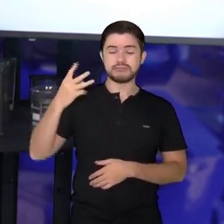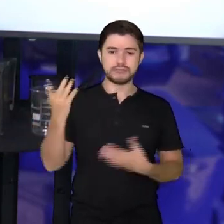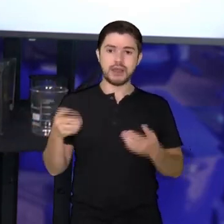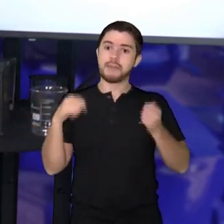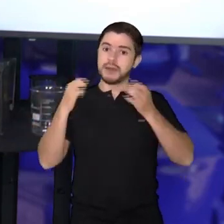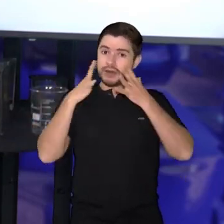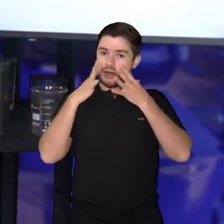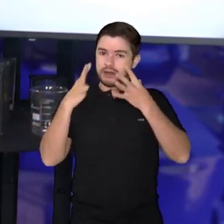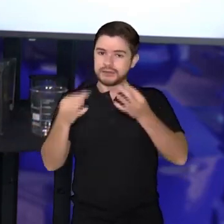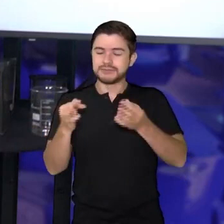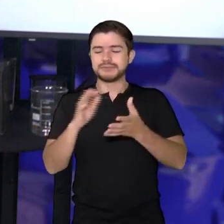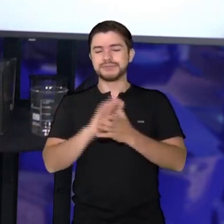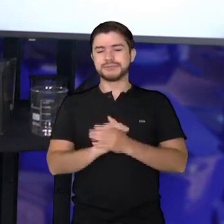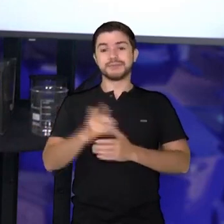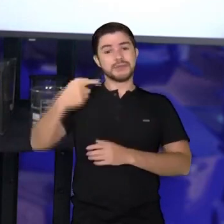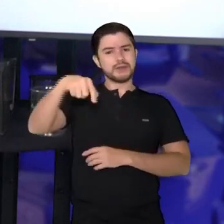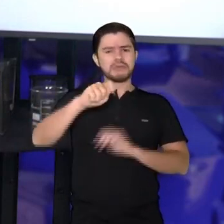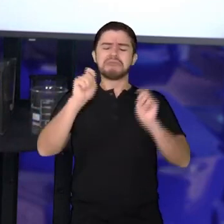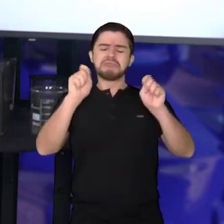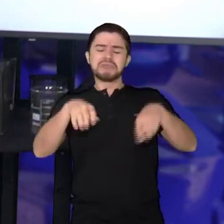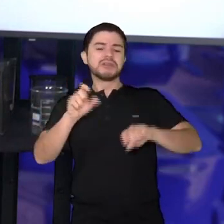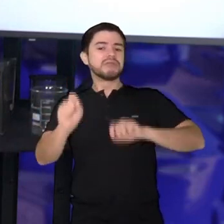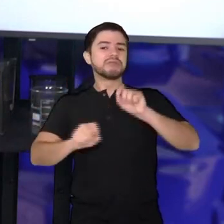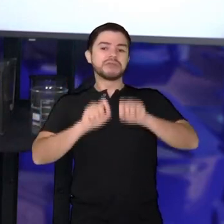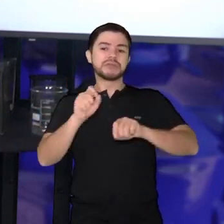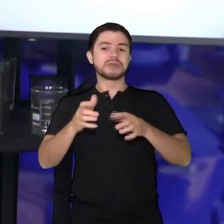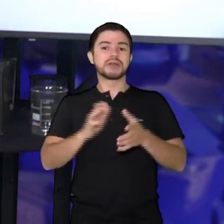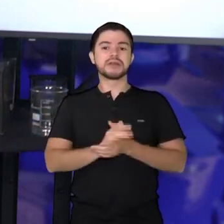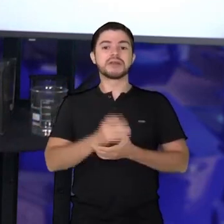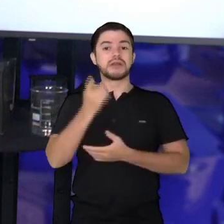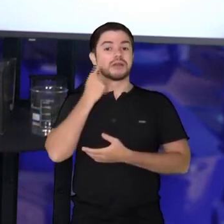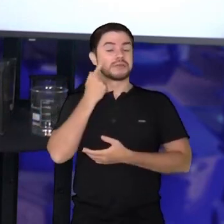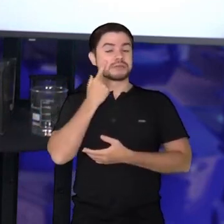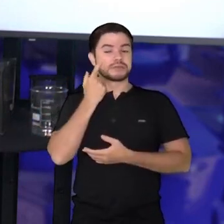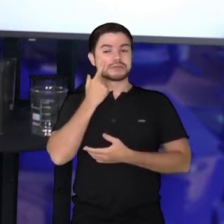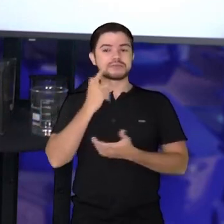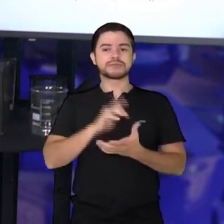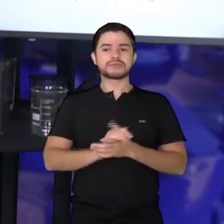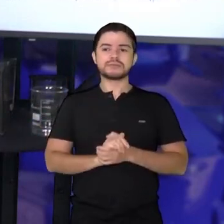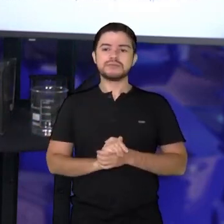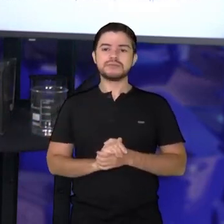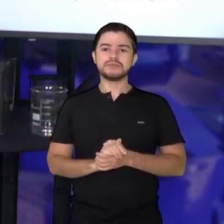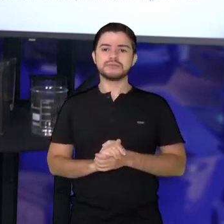isso. Possivelmente vocês iriam fazer as seguintes situações.